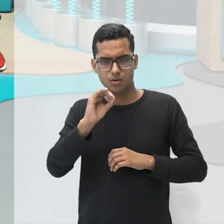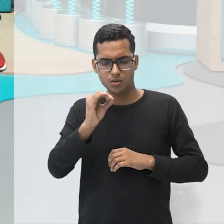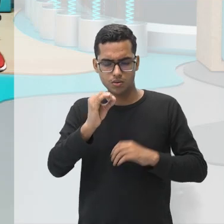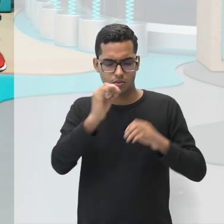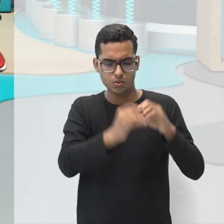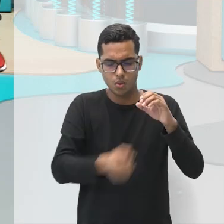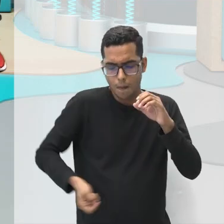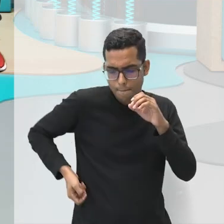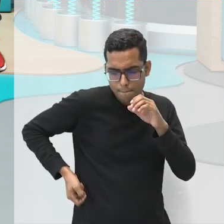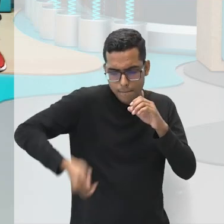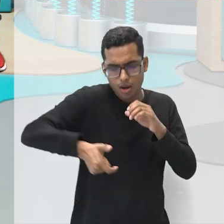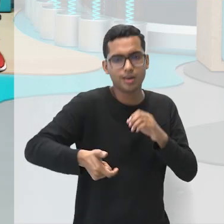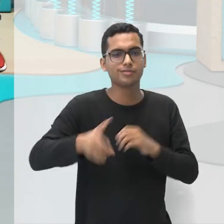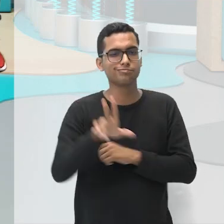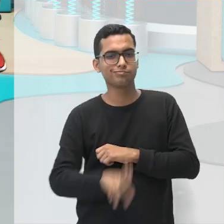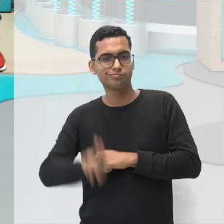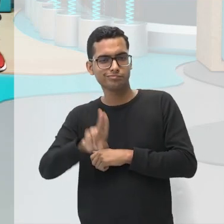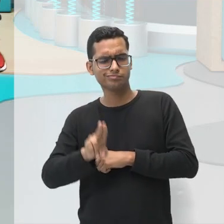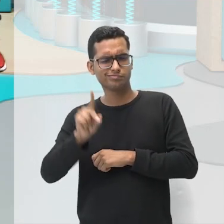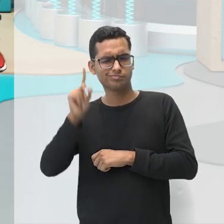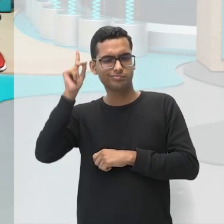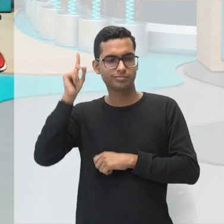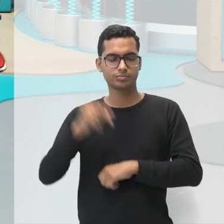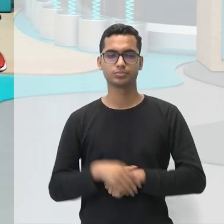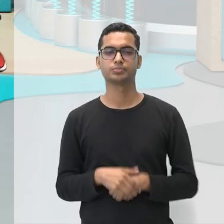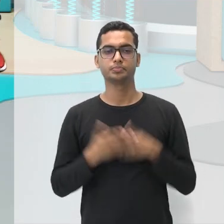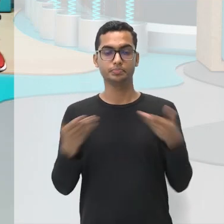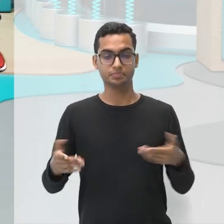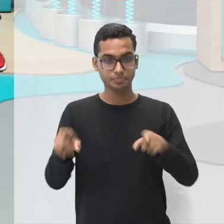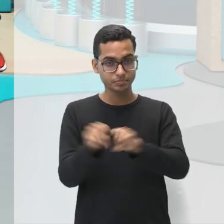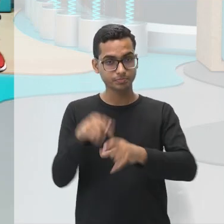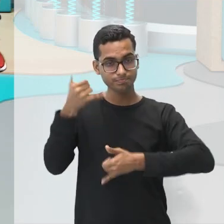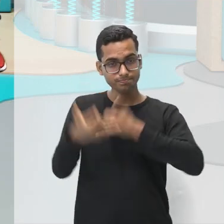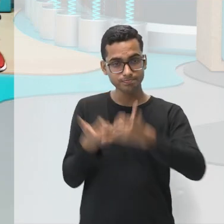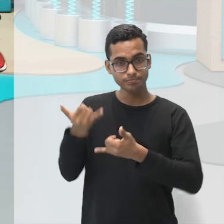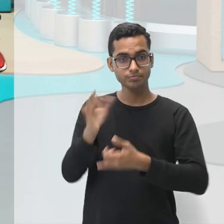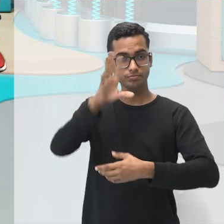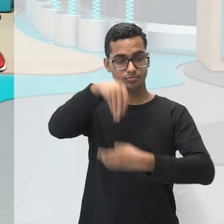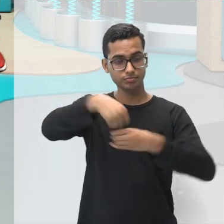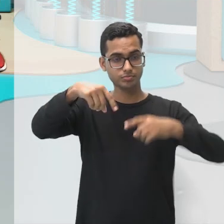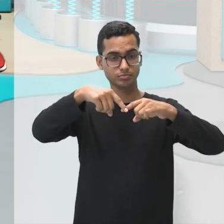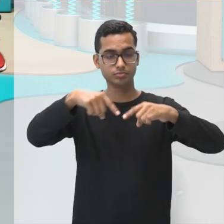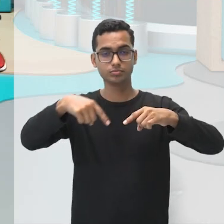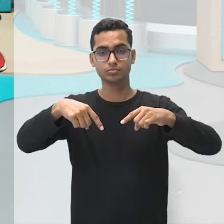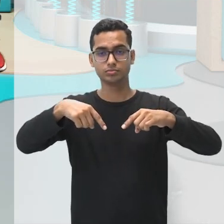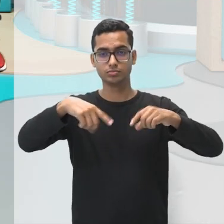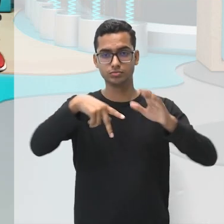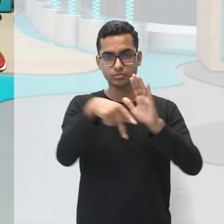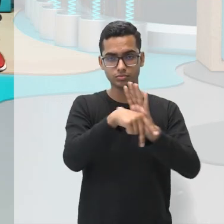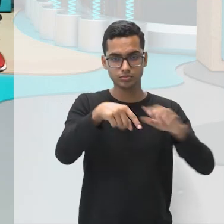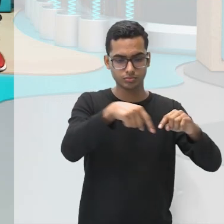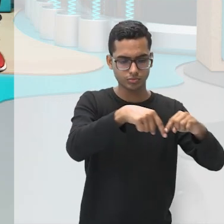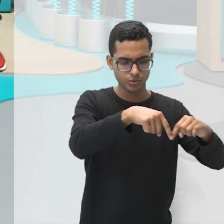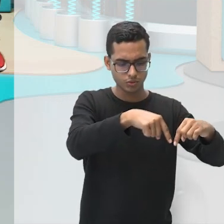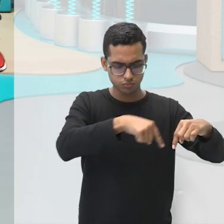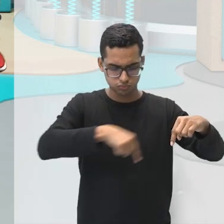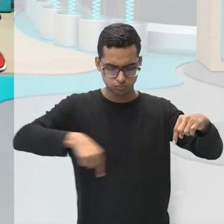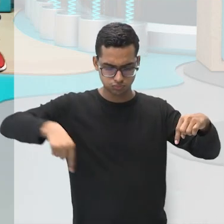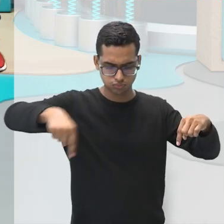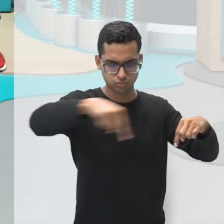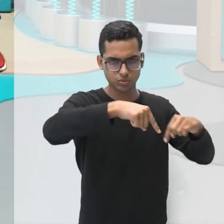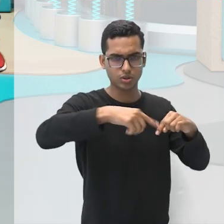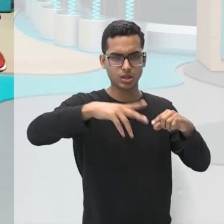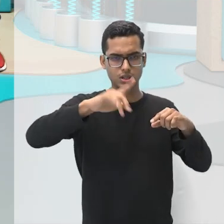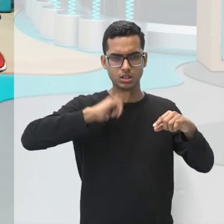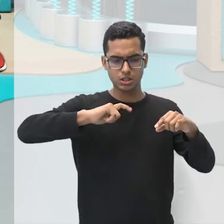essa brincadeira. Todo o jogo ele se faz dentro de uma roda riscada ali no chão, né, de